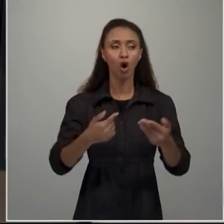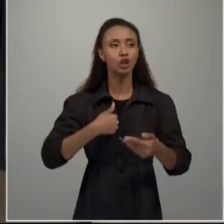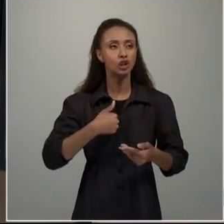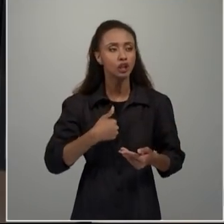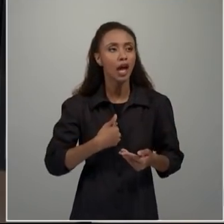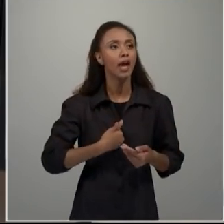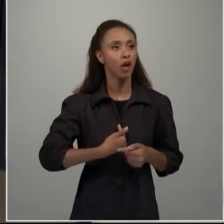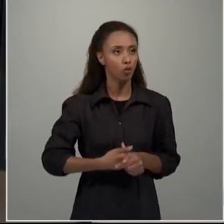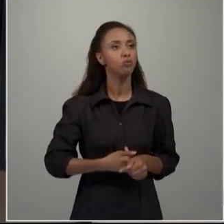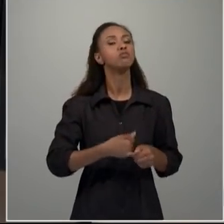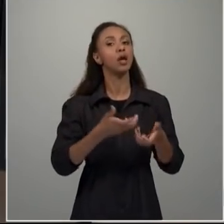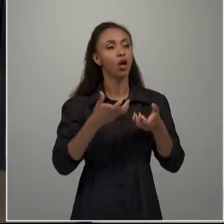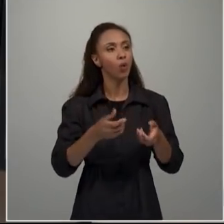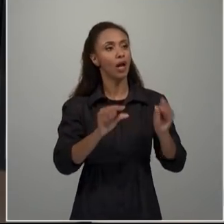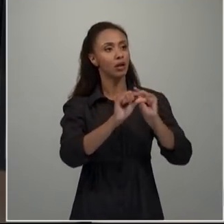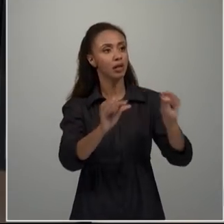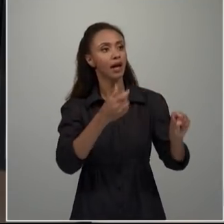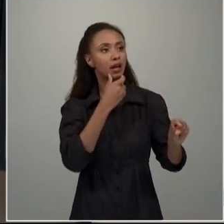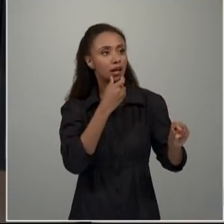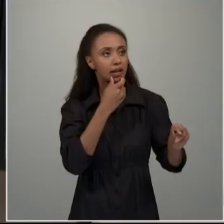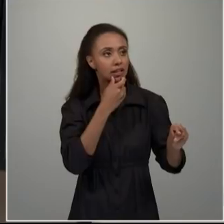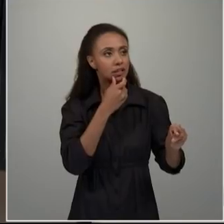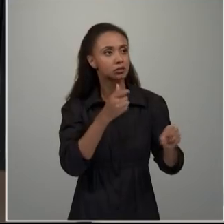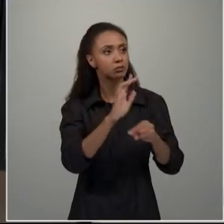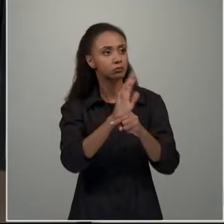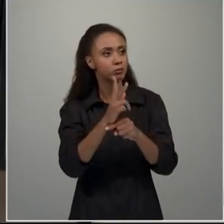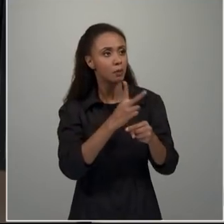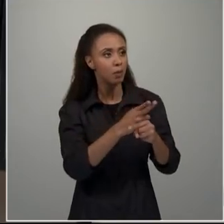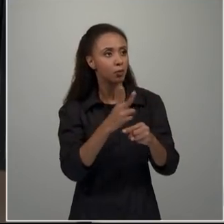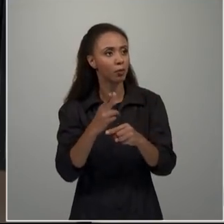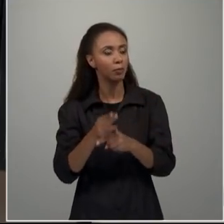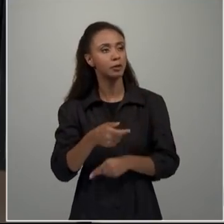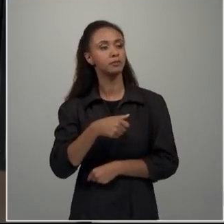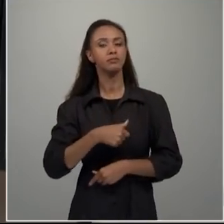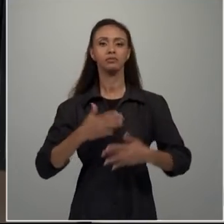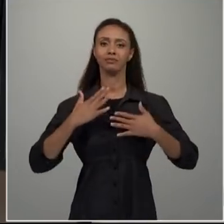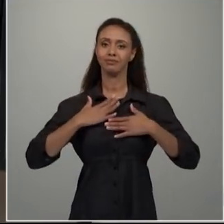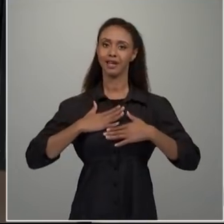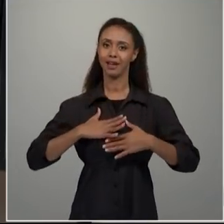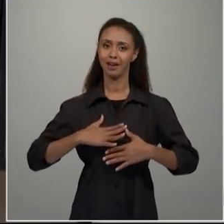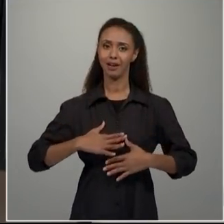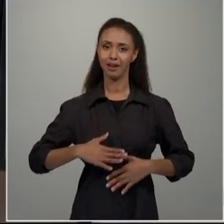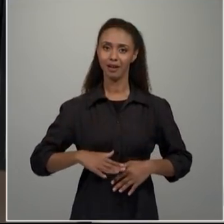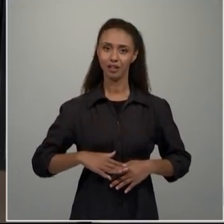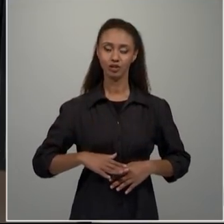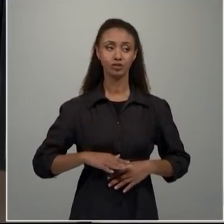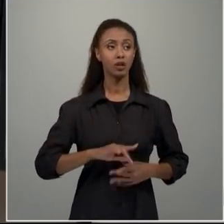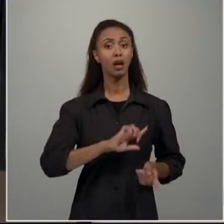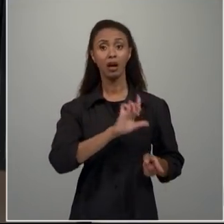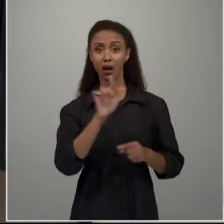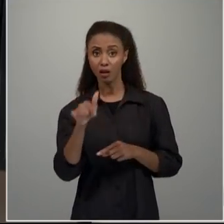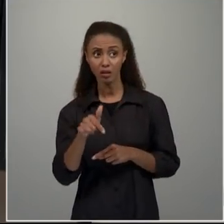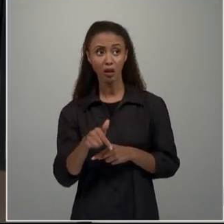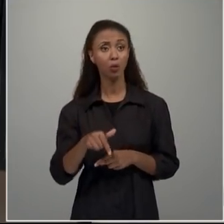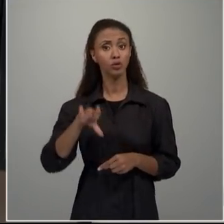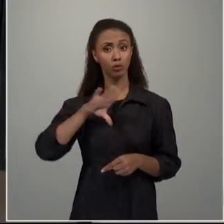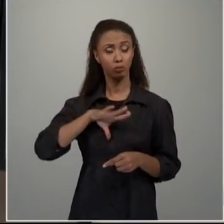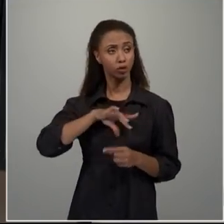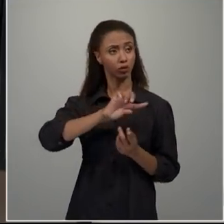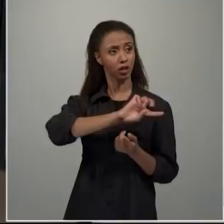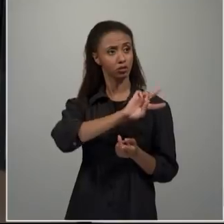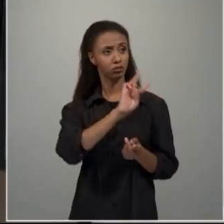colocar a legenda em inglês the x ae você relaxa pode por sua legenda em português e continua mas sempre